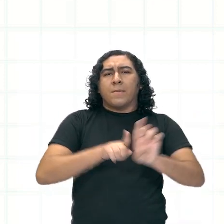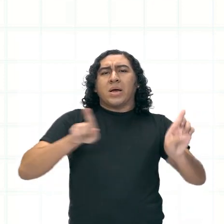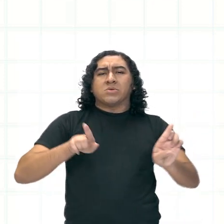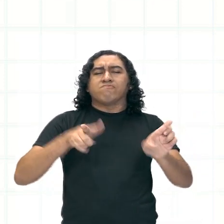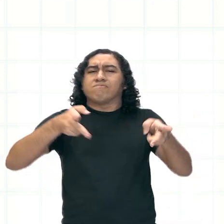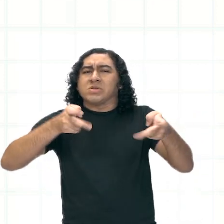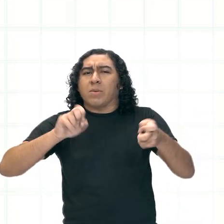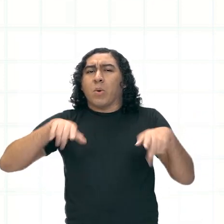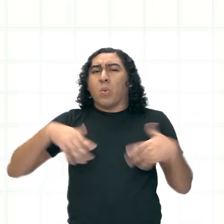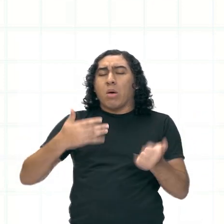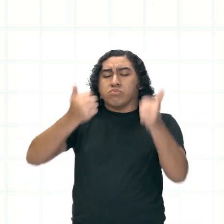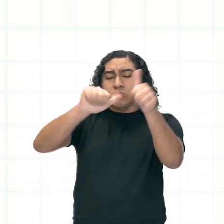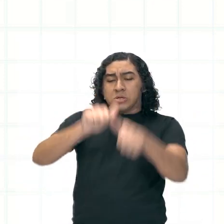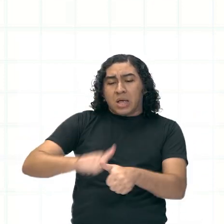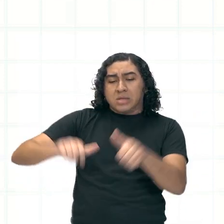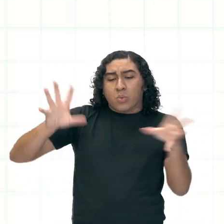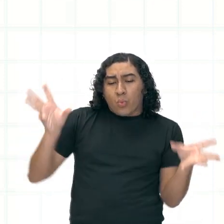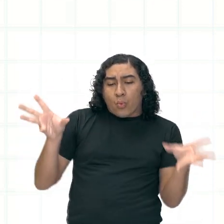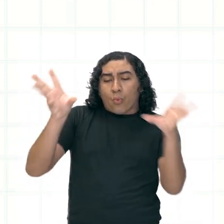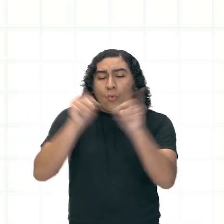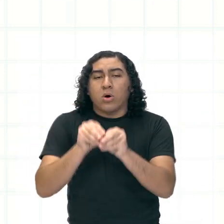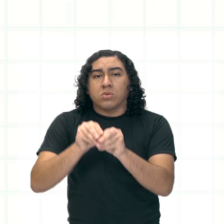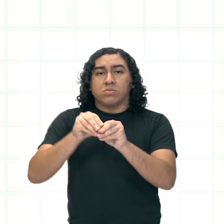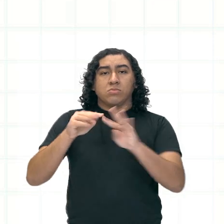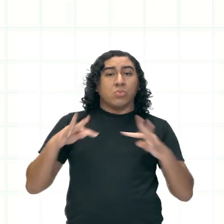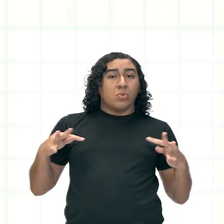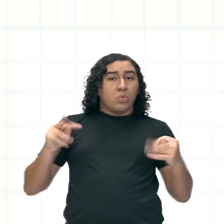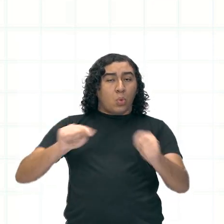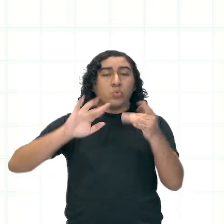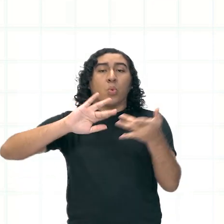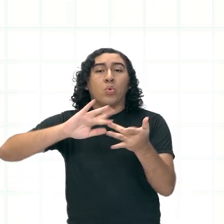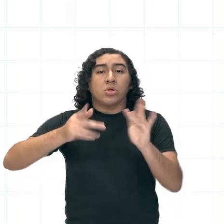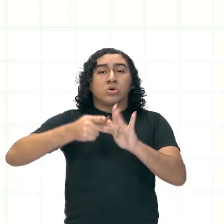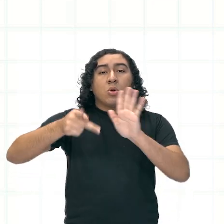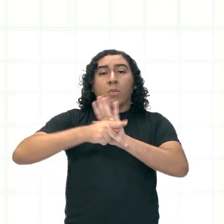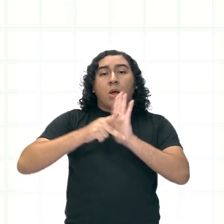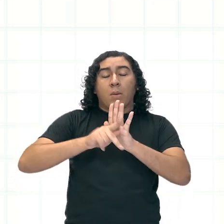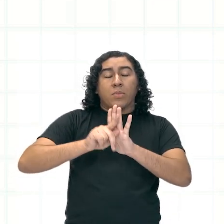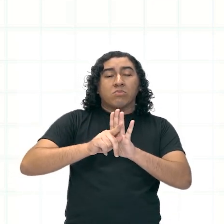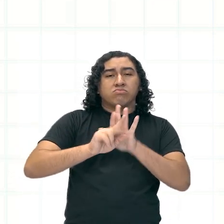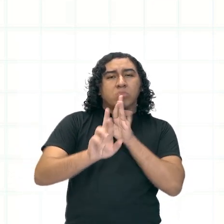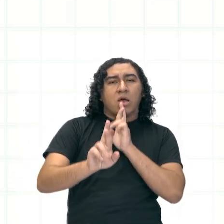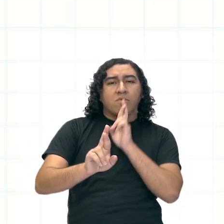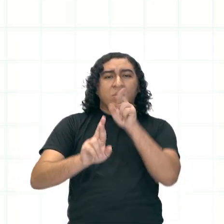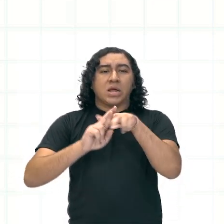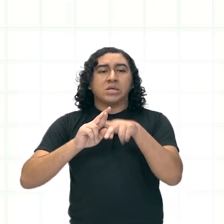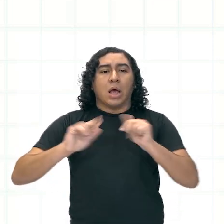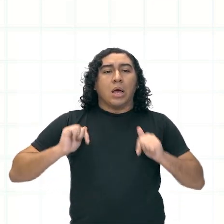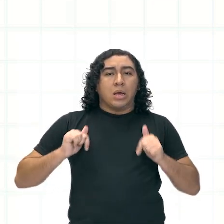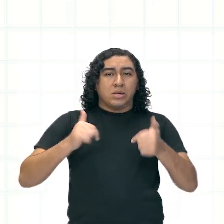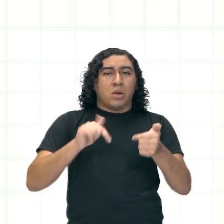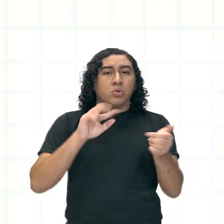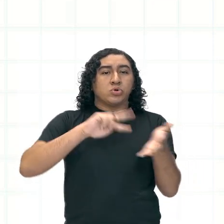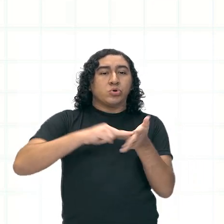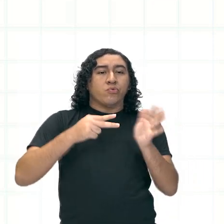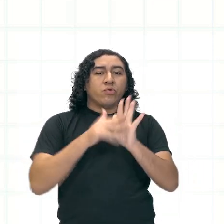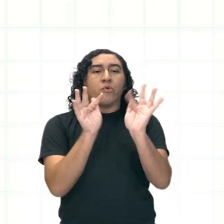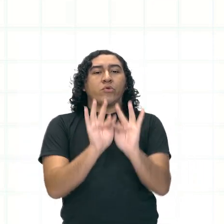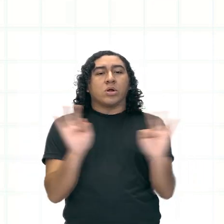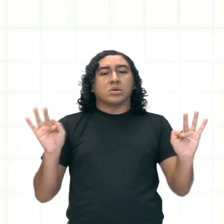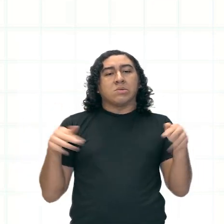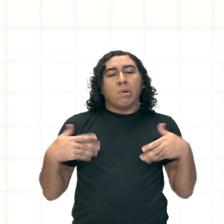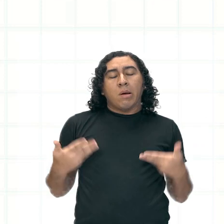mais completa, a que faz mais sentido com relação à ação, ao que foi desenvolvido aí no